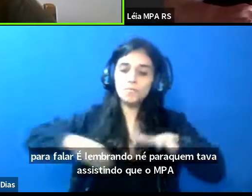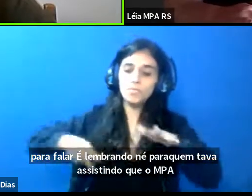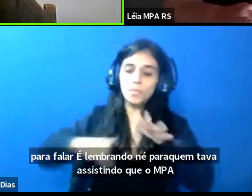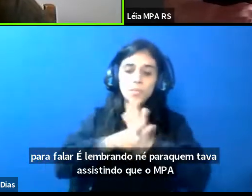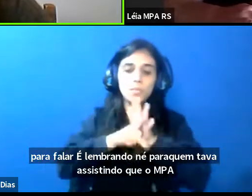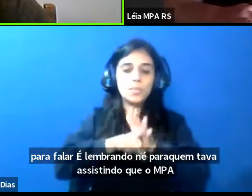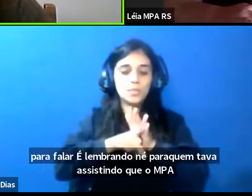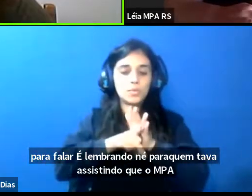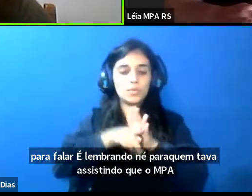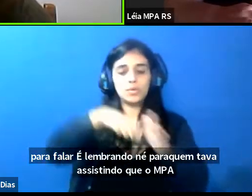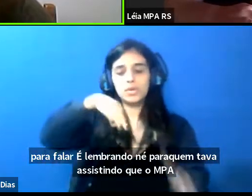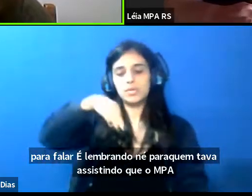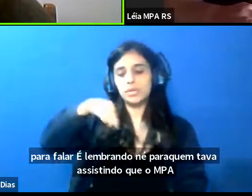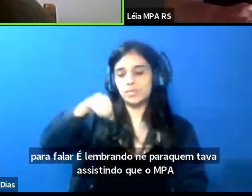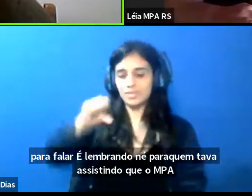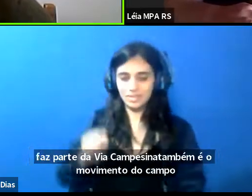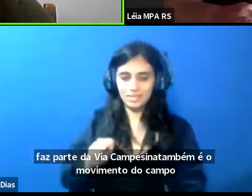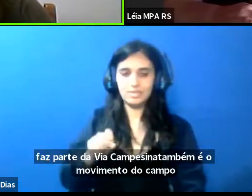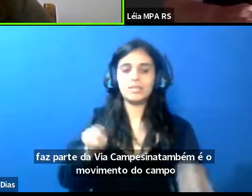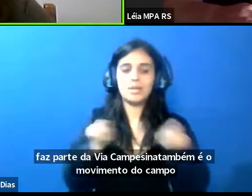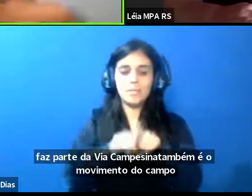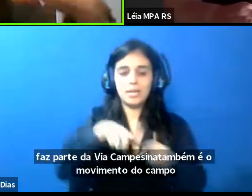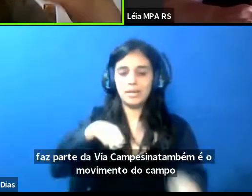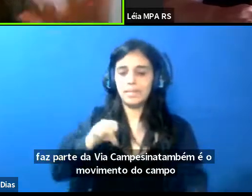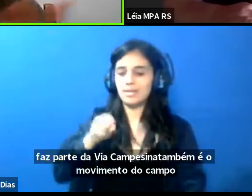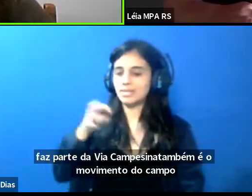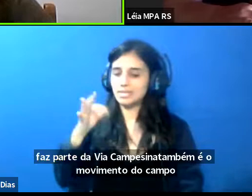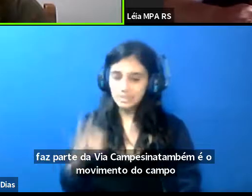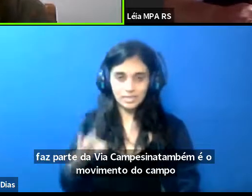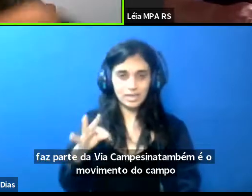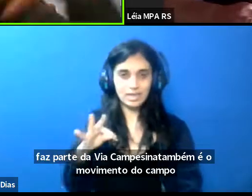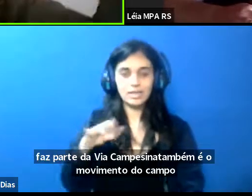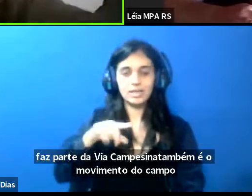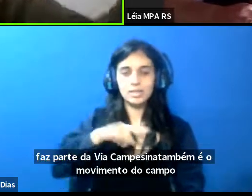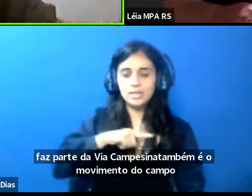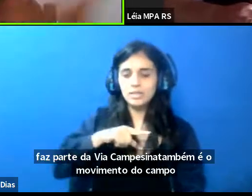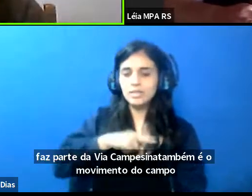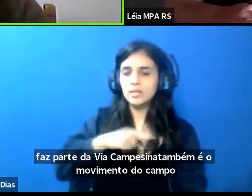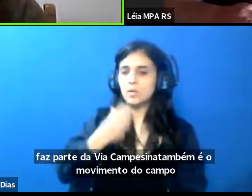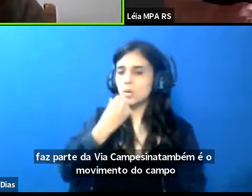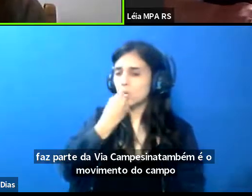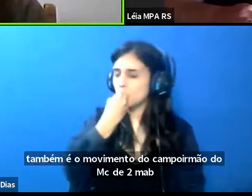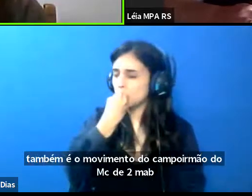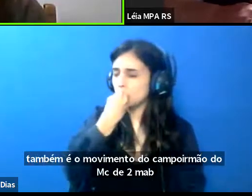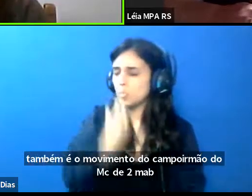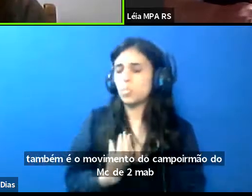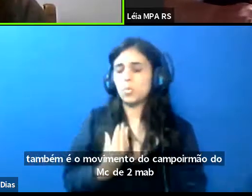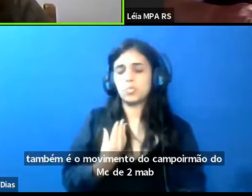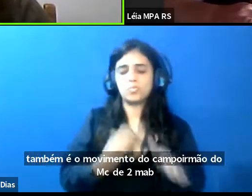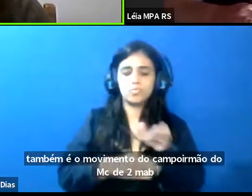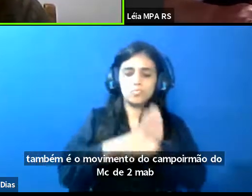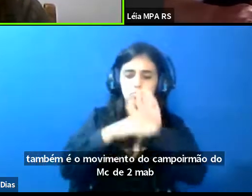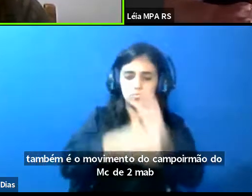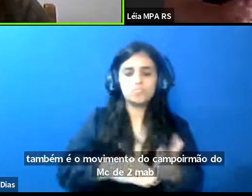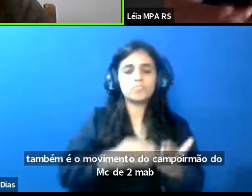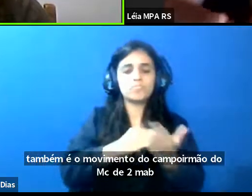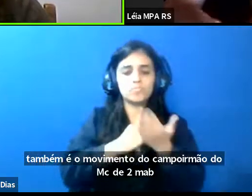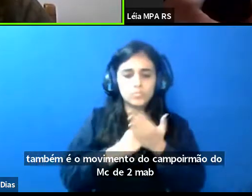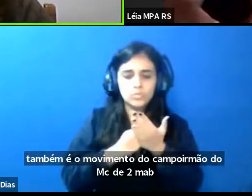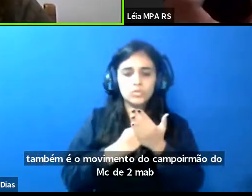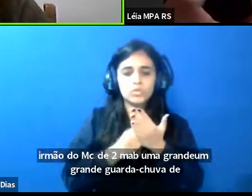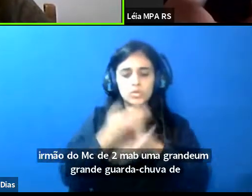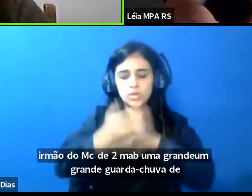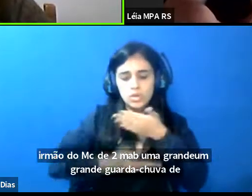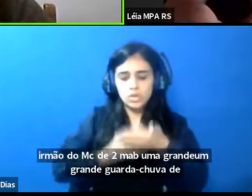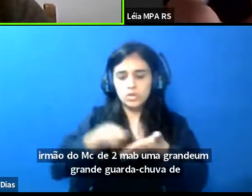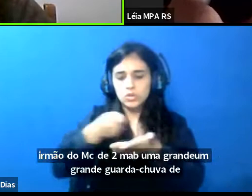do MMC, do MST, do MAB, um grande guarda-chuva de entidades de luta a partir